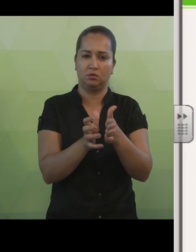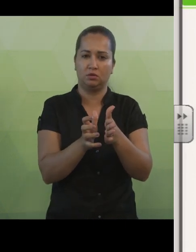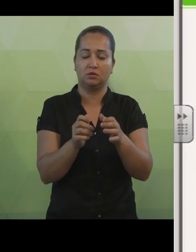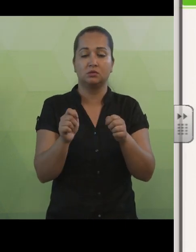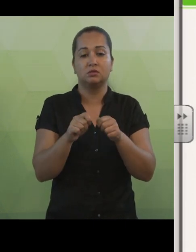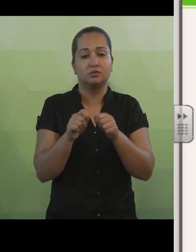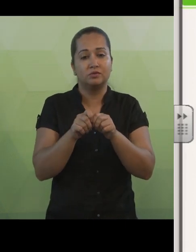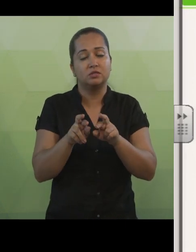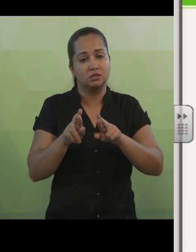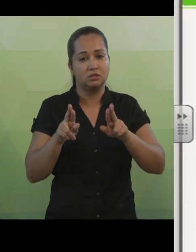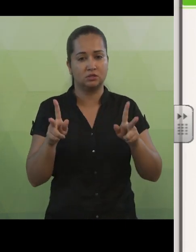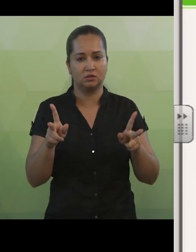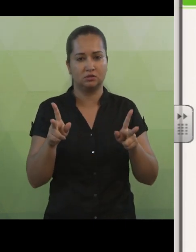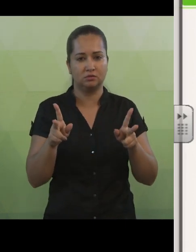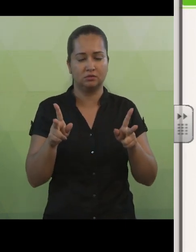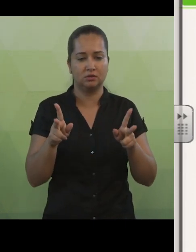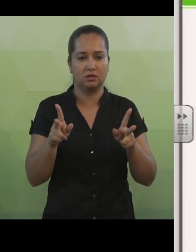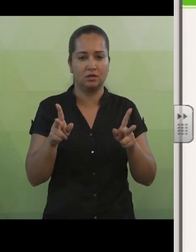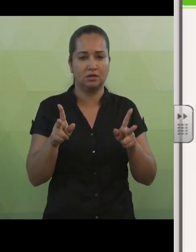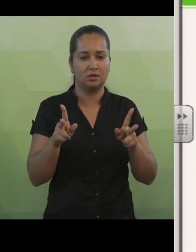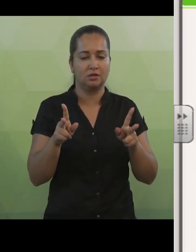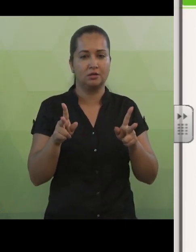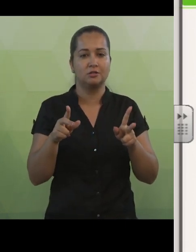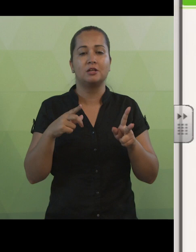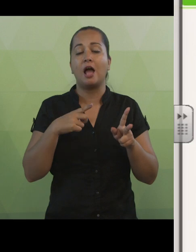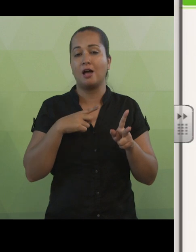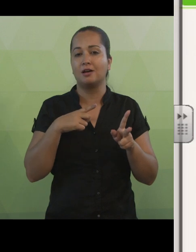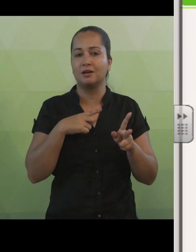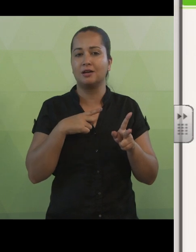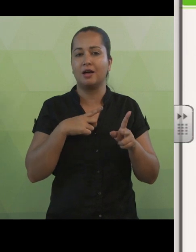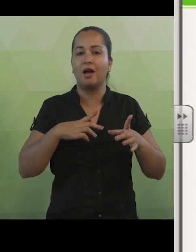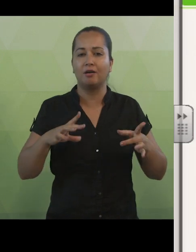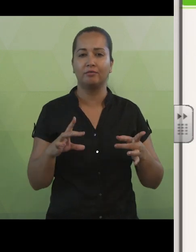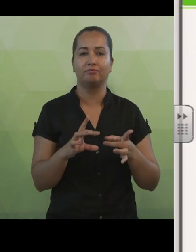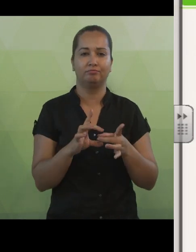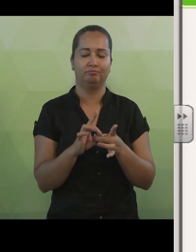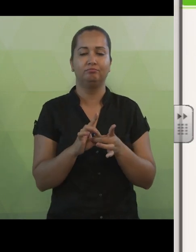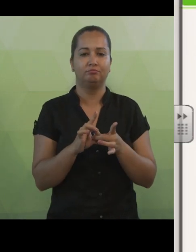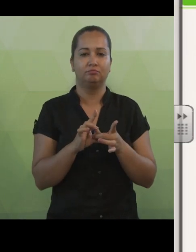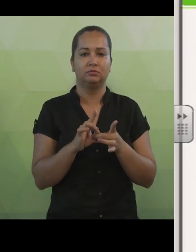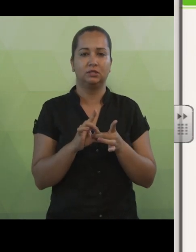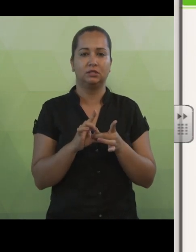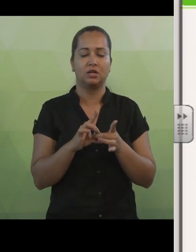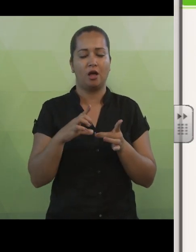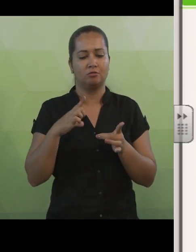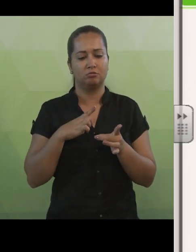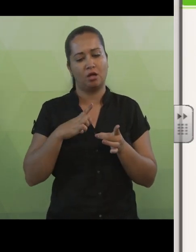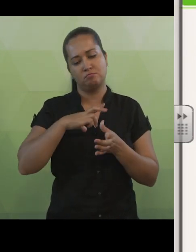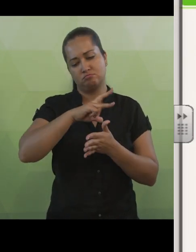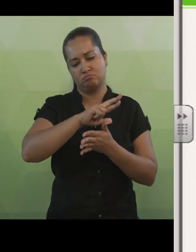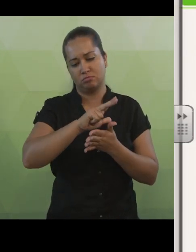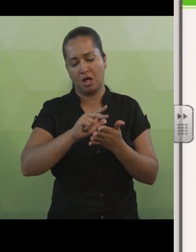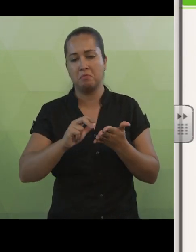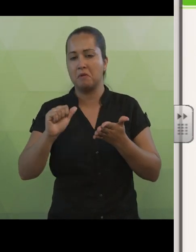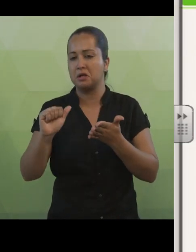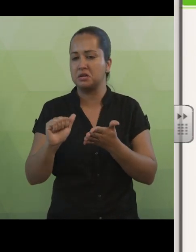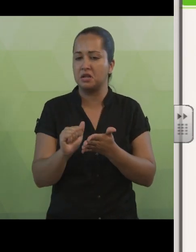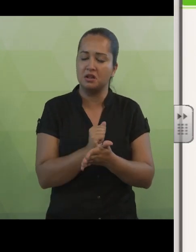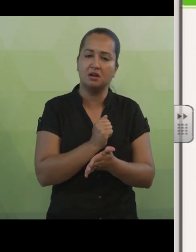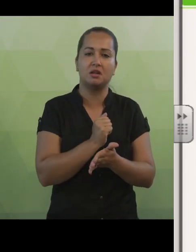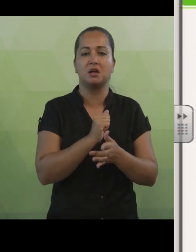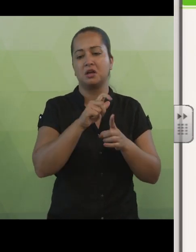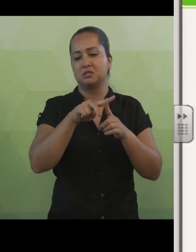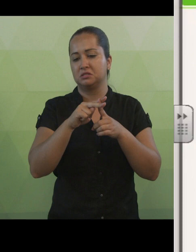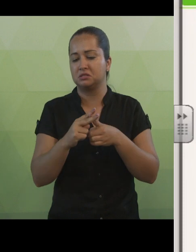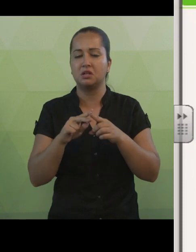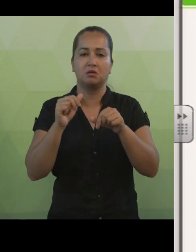definir gatilhos, que são chamados triggers, que ficam diretamente associados às operações de insert, update, delete, de cada